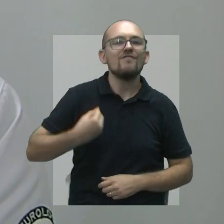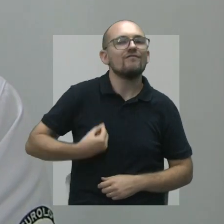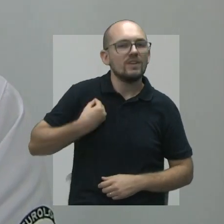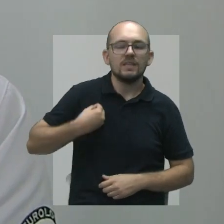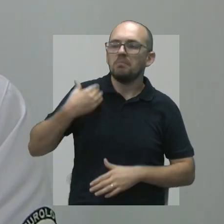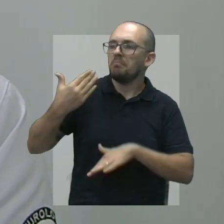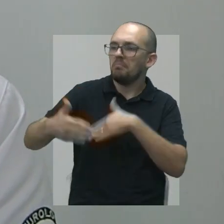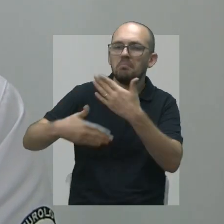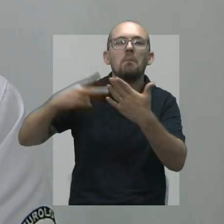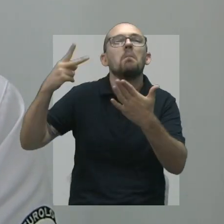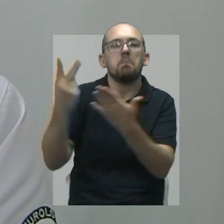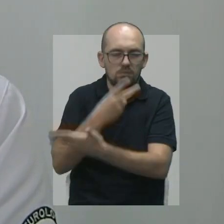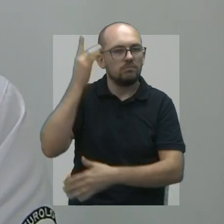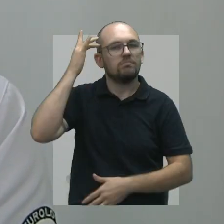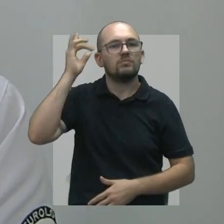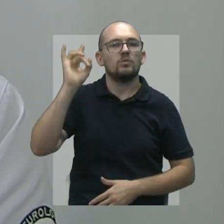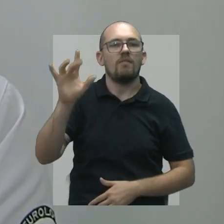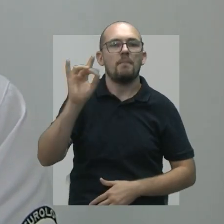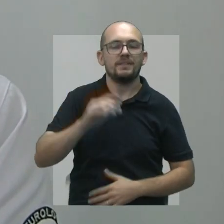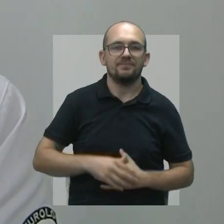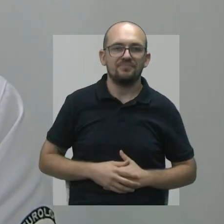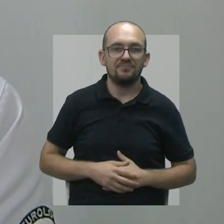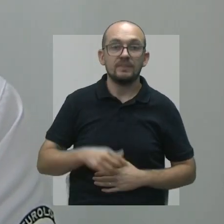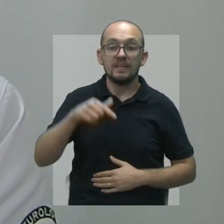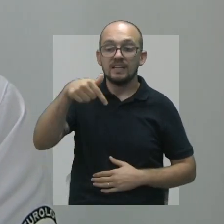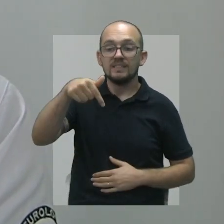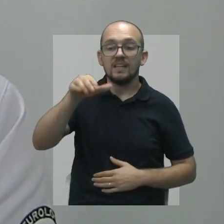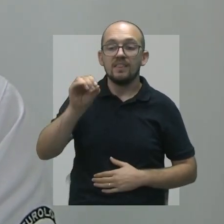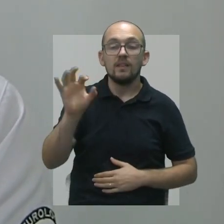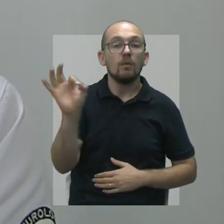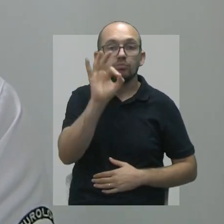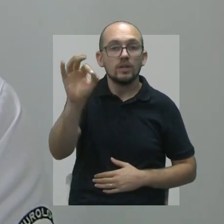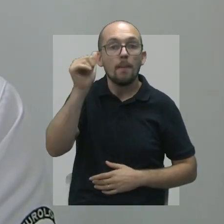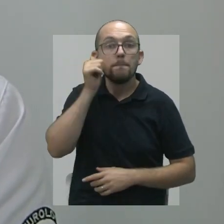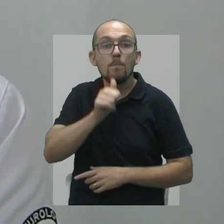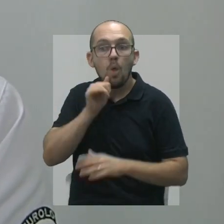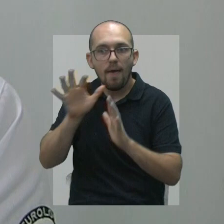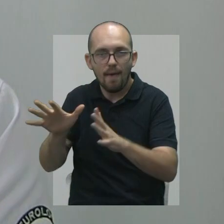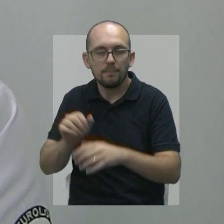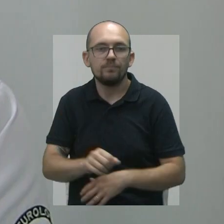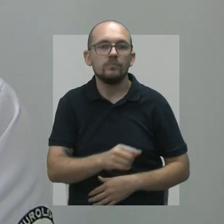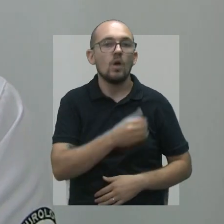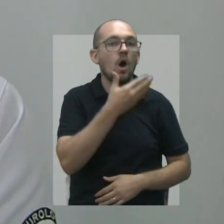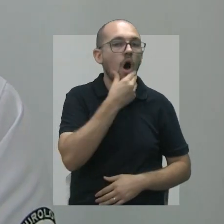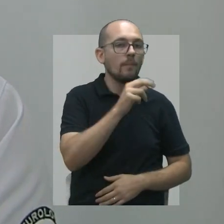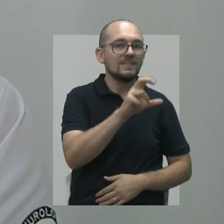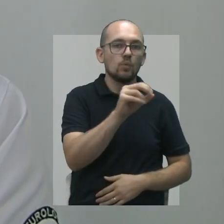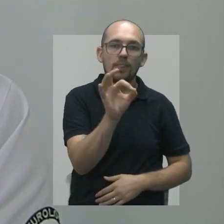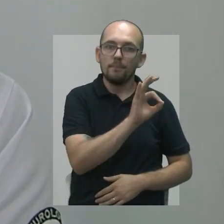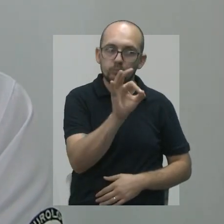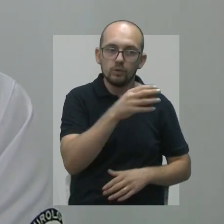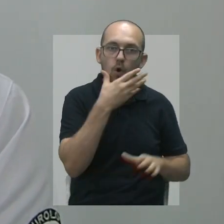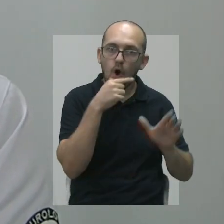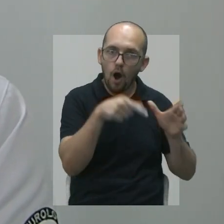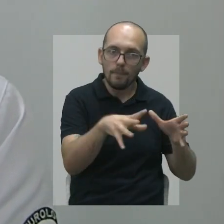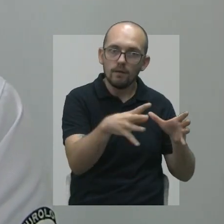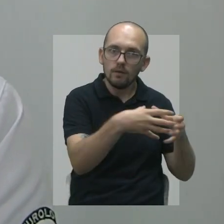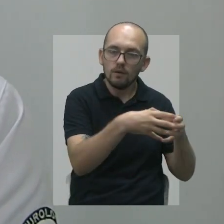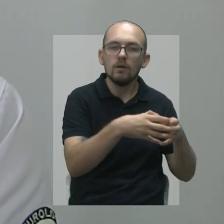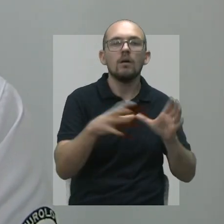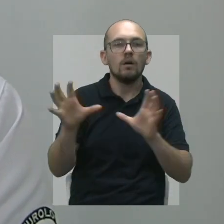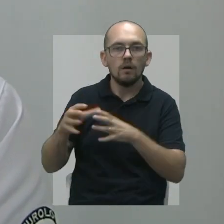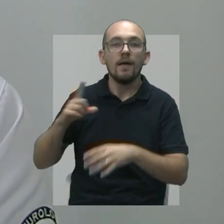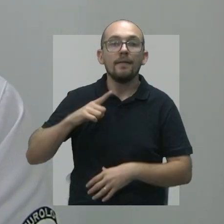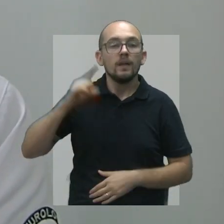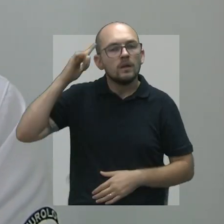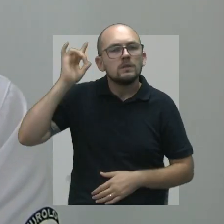vida. 70% de todas as mulheres e cerca de 50% dos homens têm dor de cabeça pelo